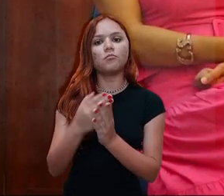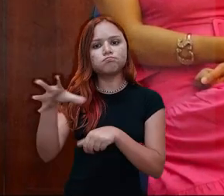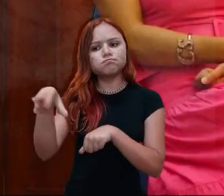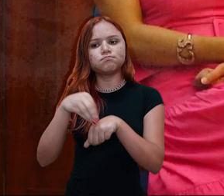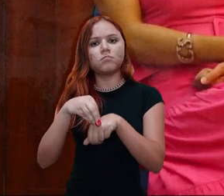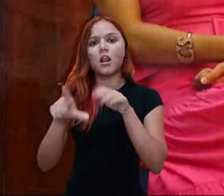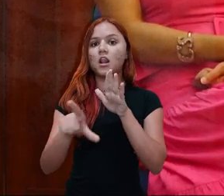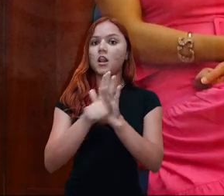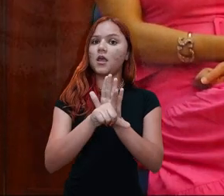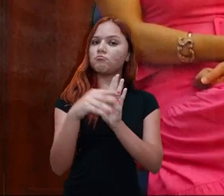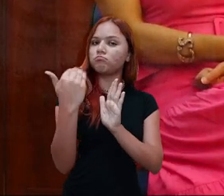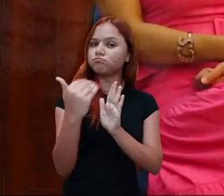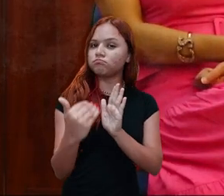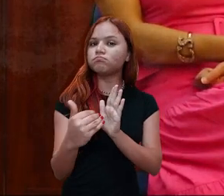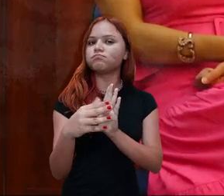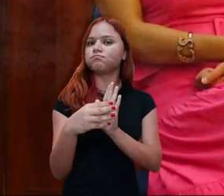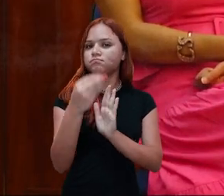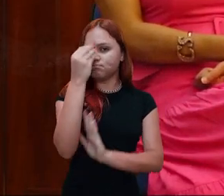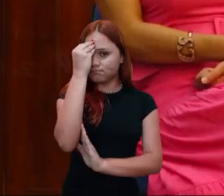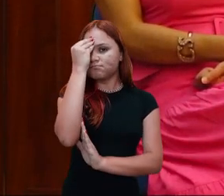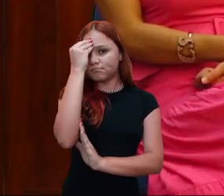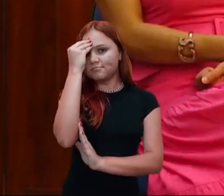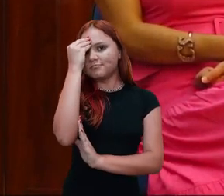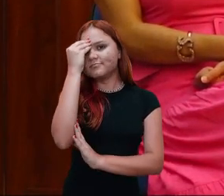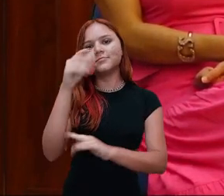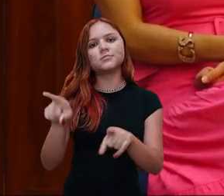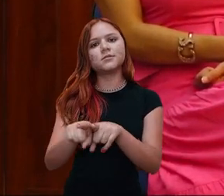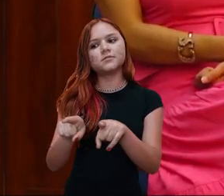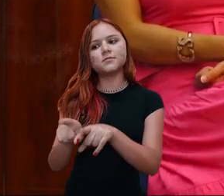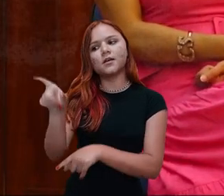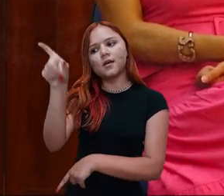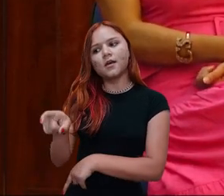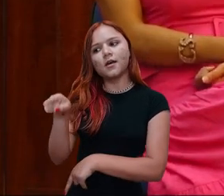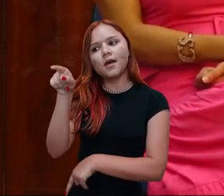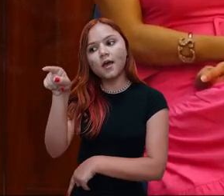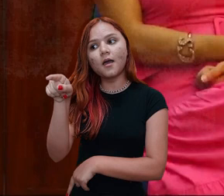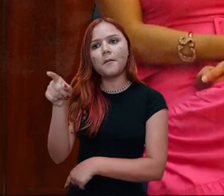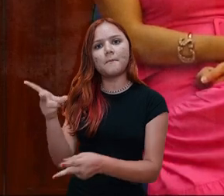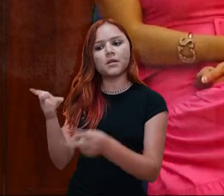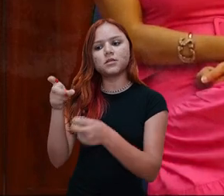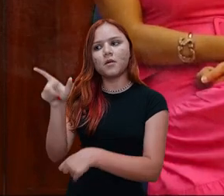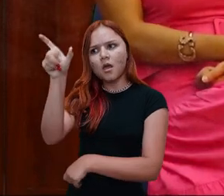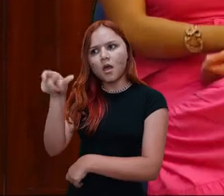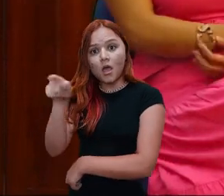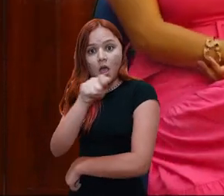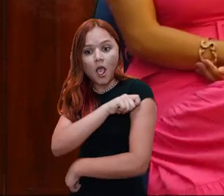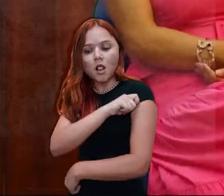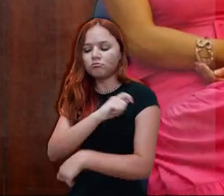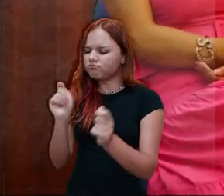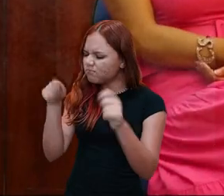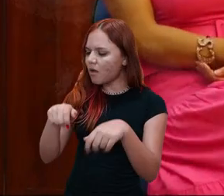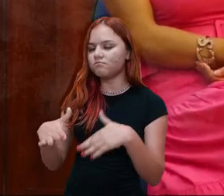que saem e procurar sempre ver aquele aluno com potencial muito grande. Sim.